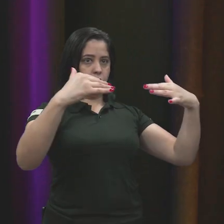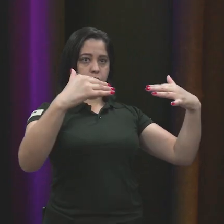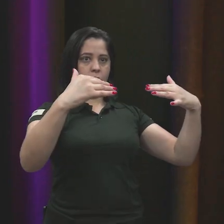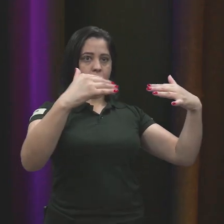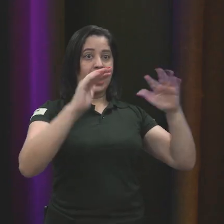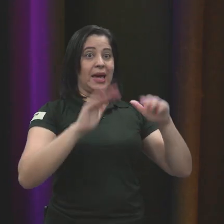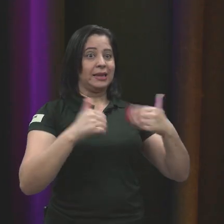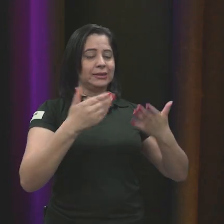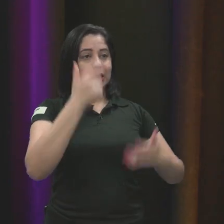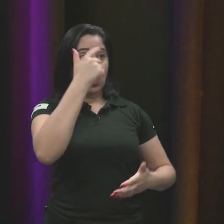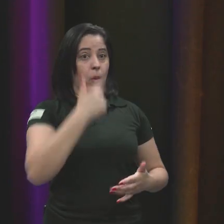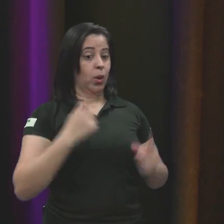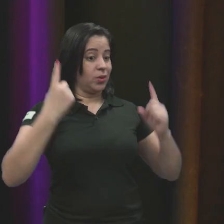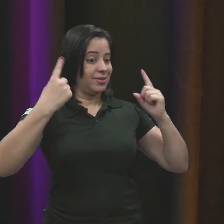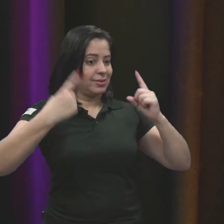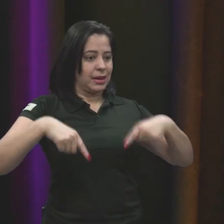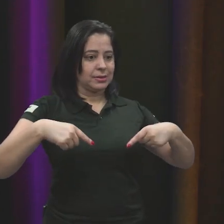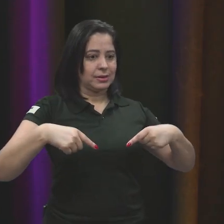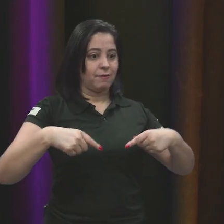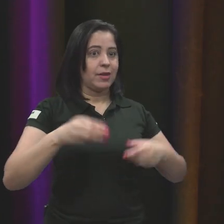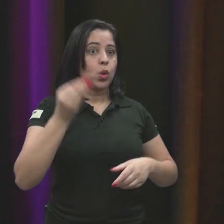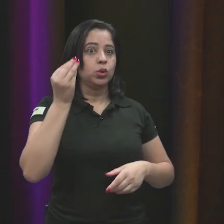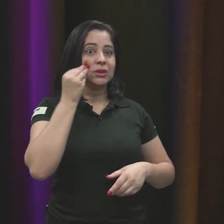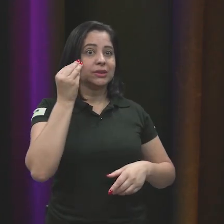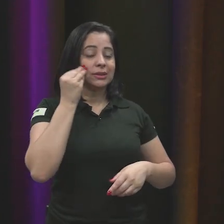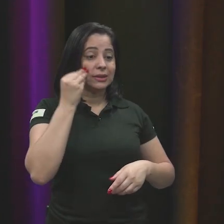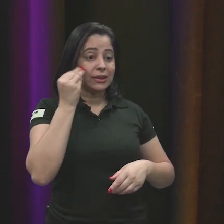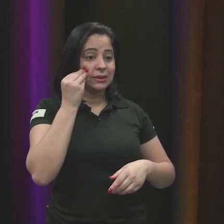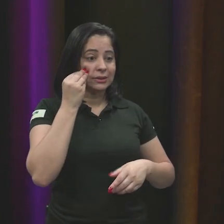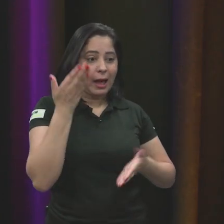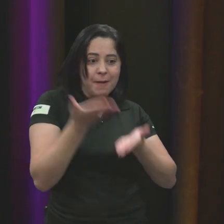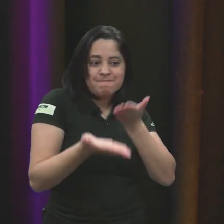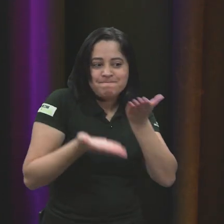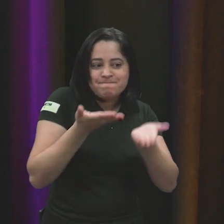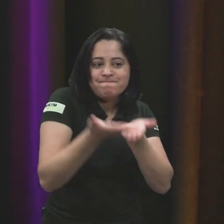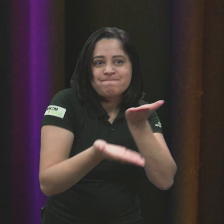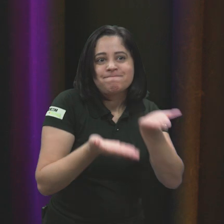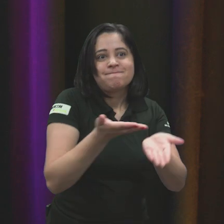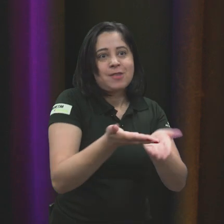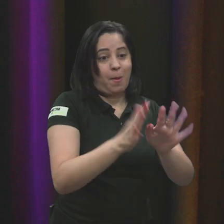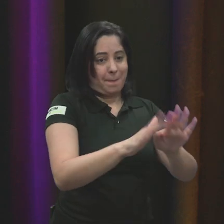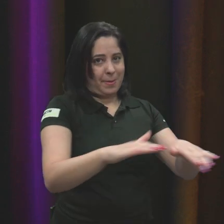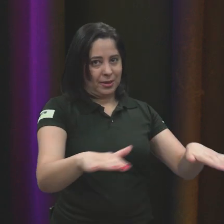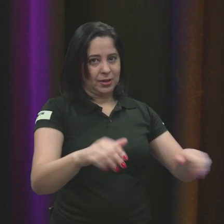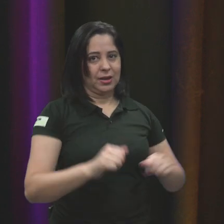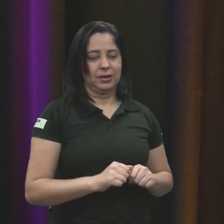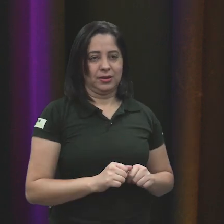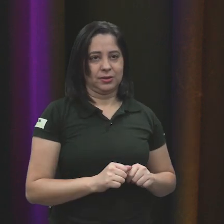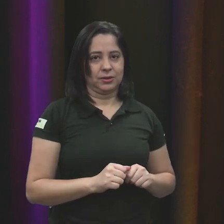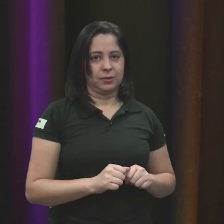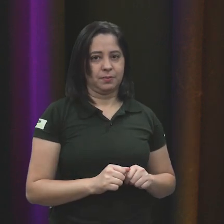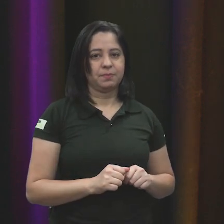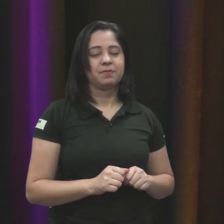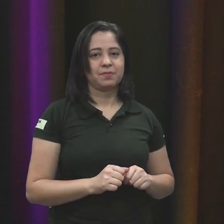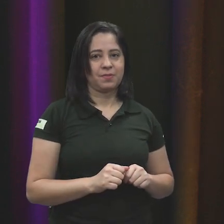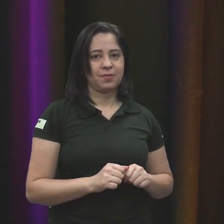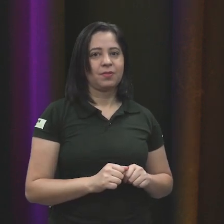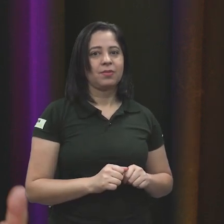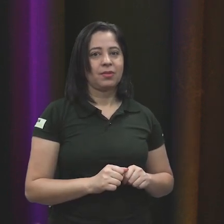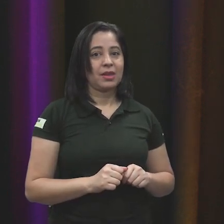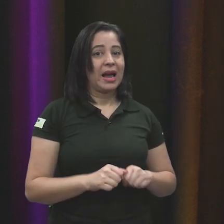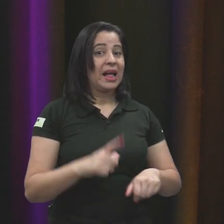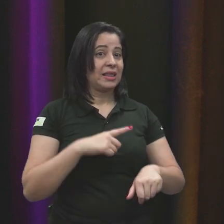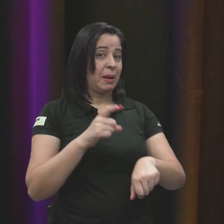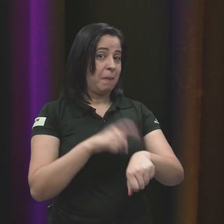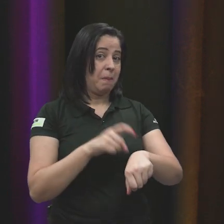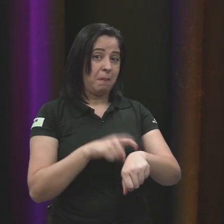de tentar fazer esse equilíbrio com as crianças. Então, isso veio com o tempo, né? Eu tive momentos que